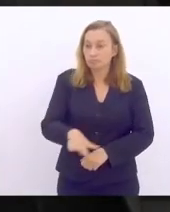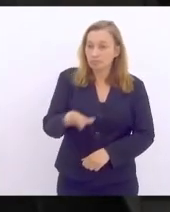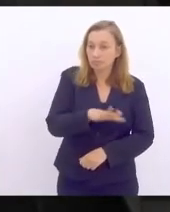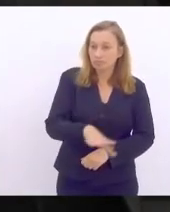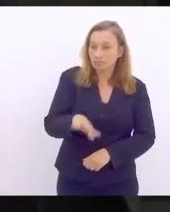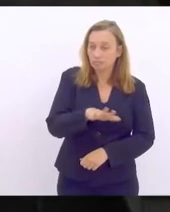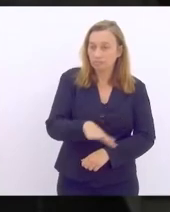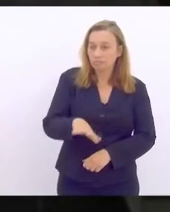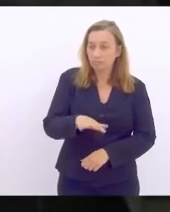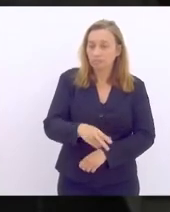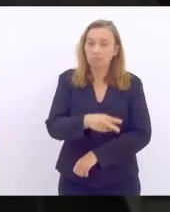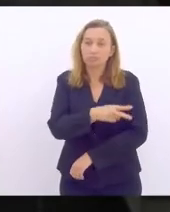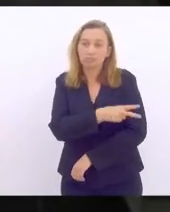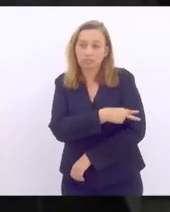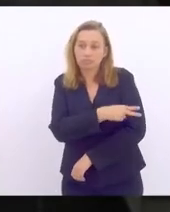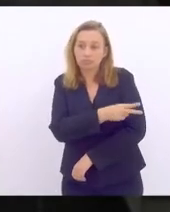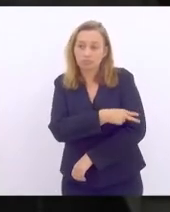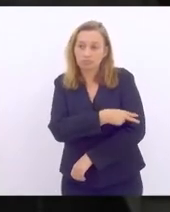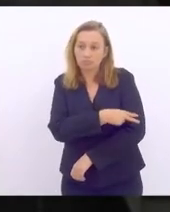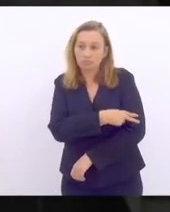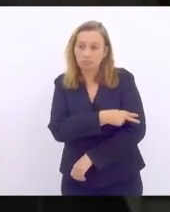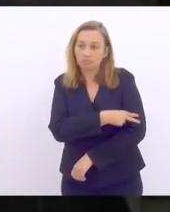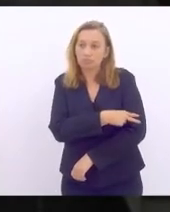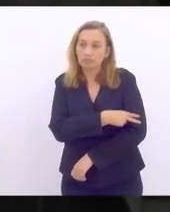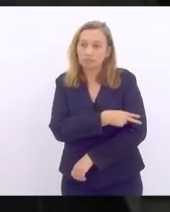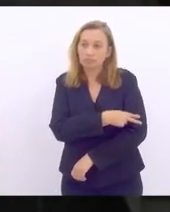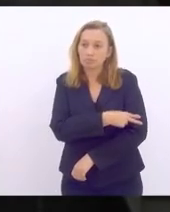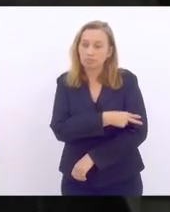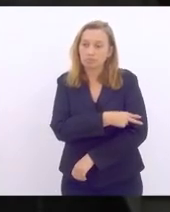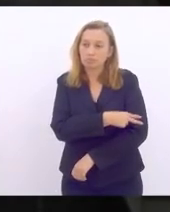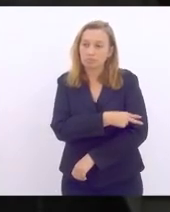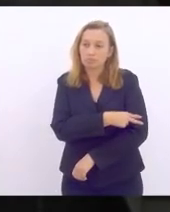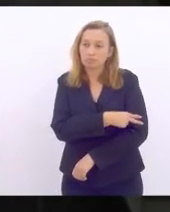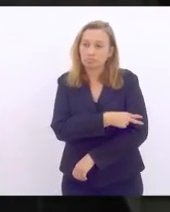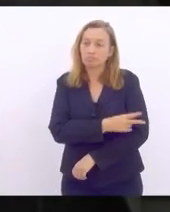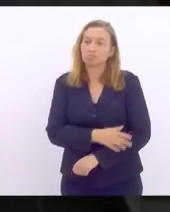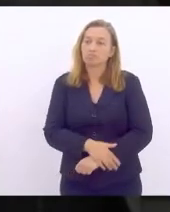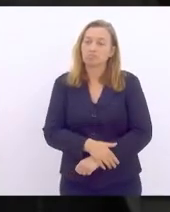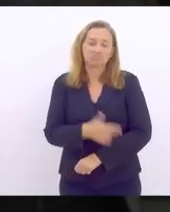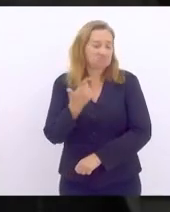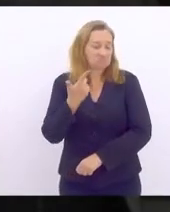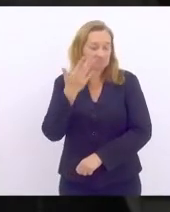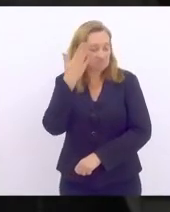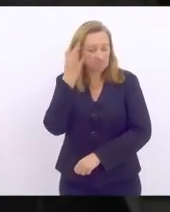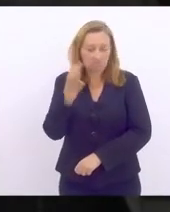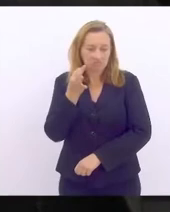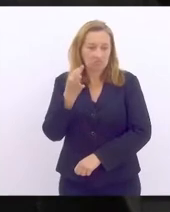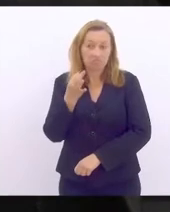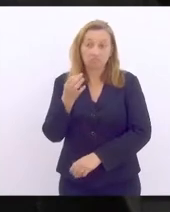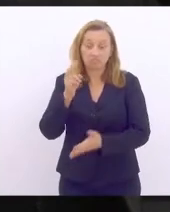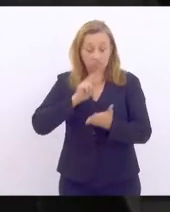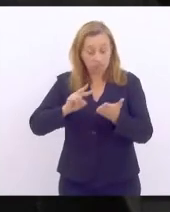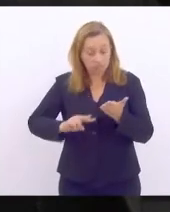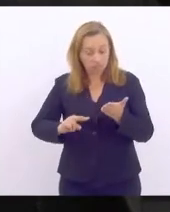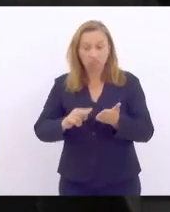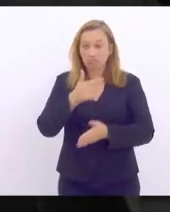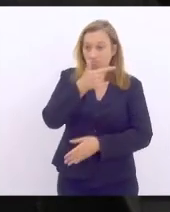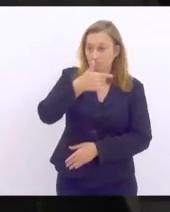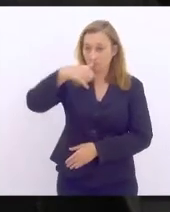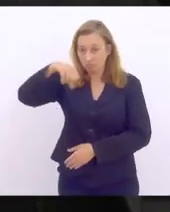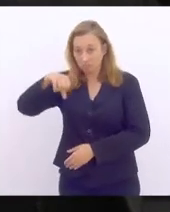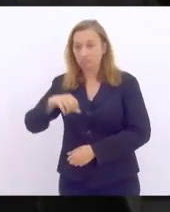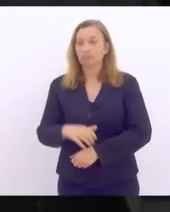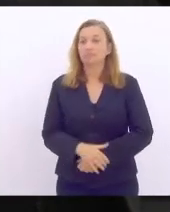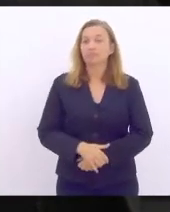do segundo ano sem conseguir saber ler em 2019